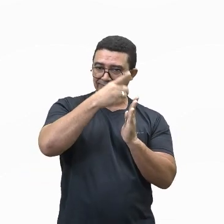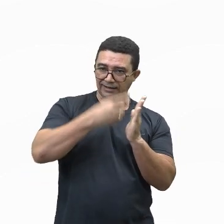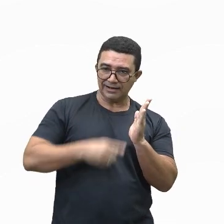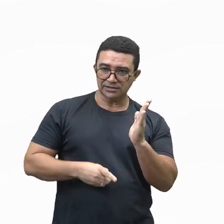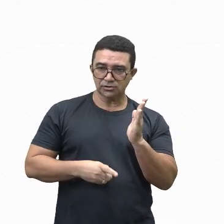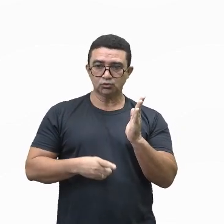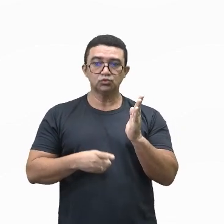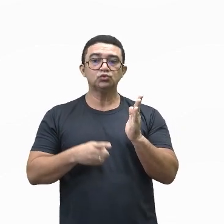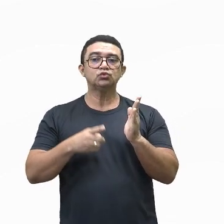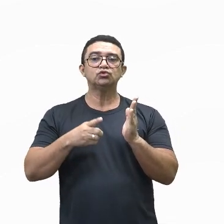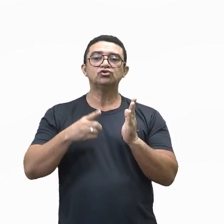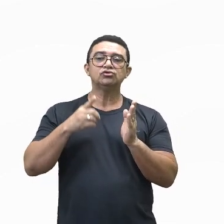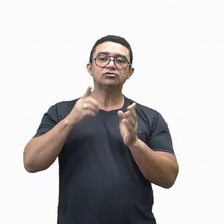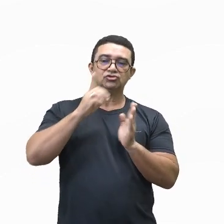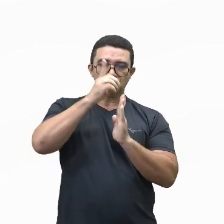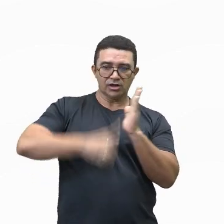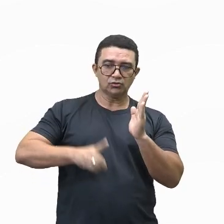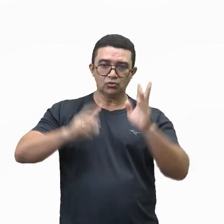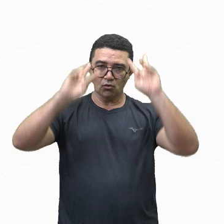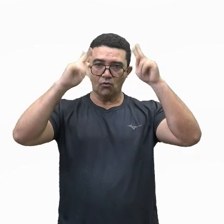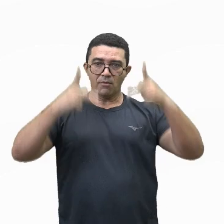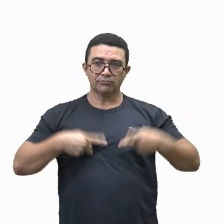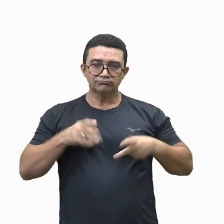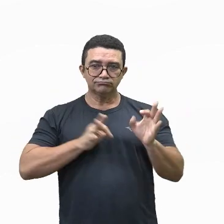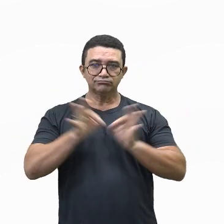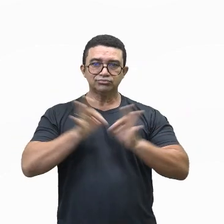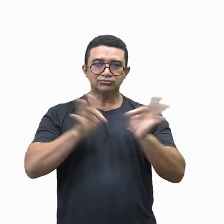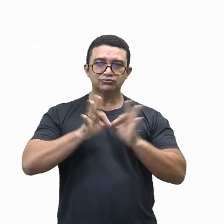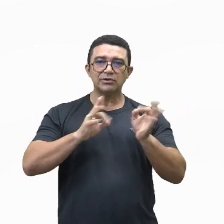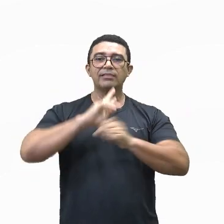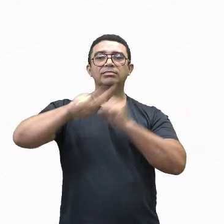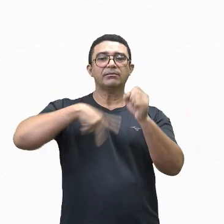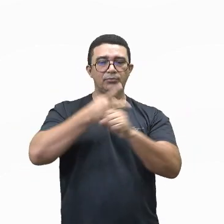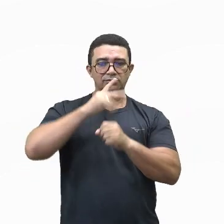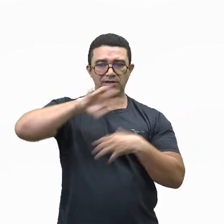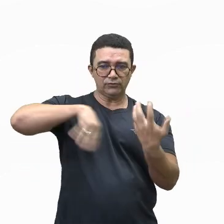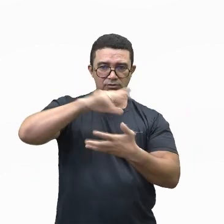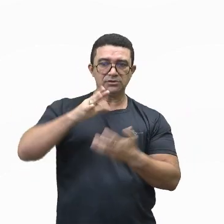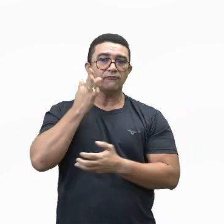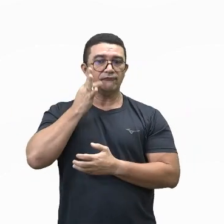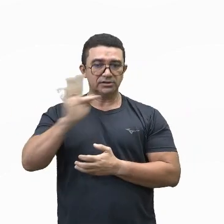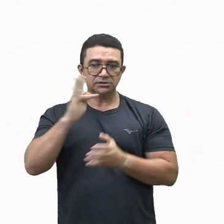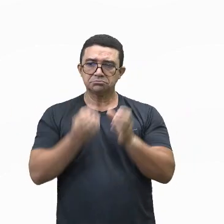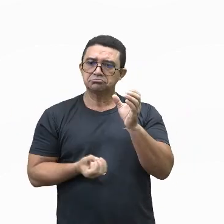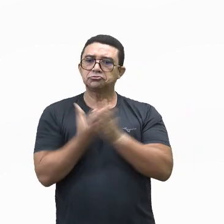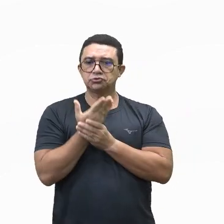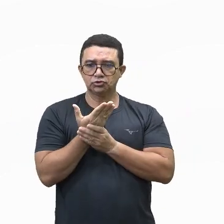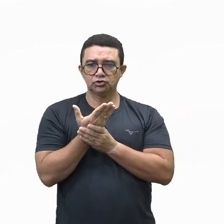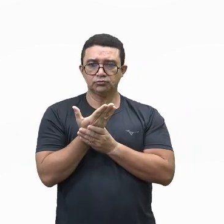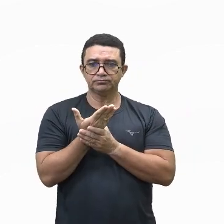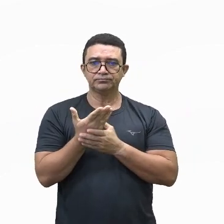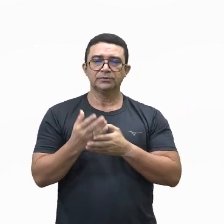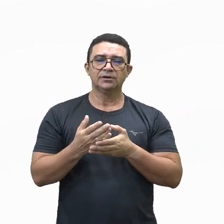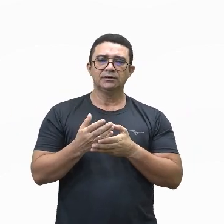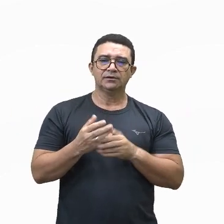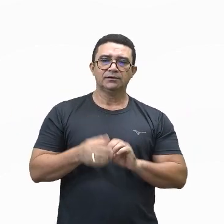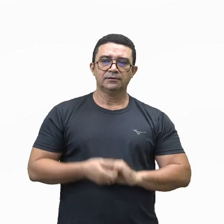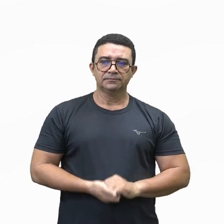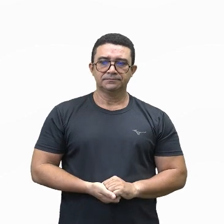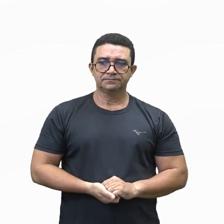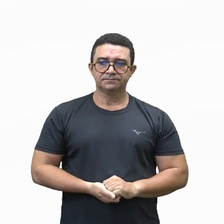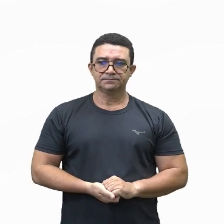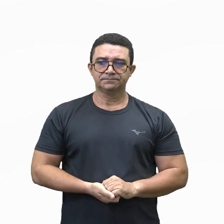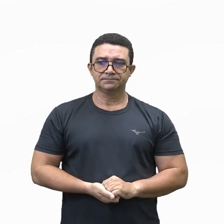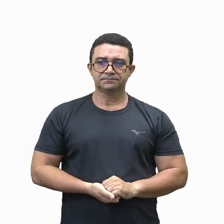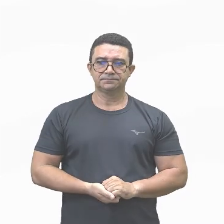Humanos e do Cidadão, como eu já falei, elaborada após a Revolução Francesa. Vejam lá. O direito ao voto foi garantido